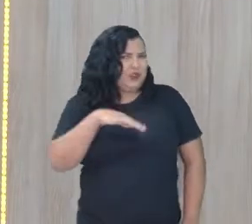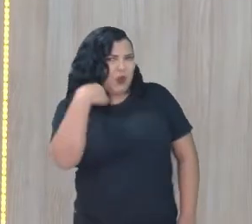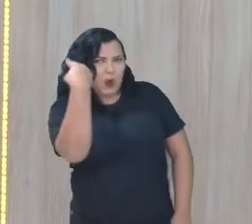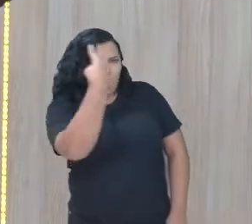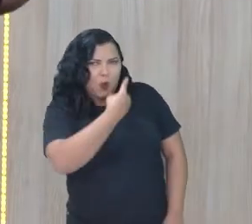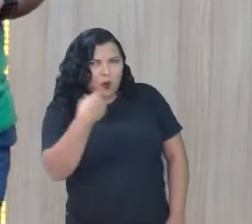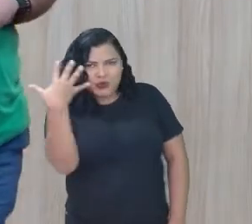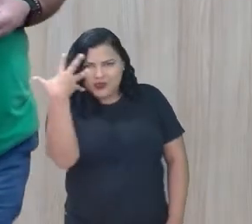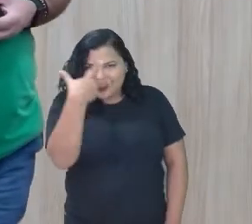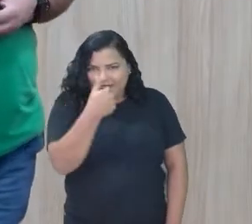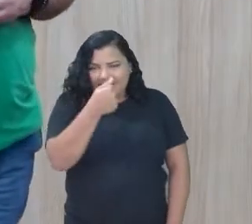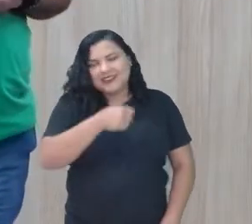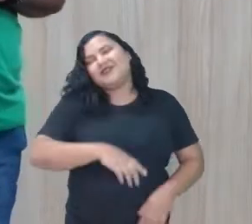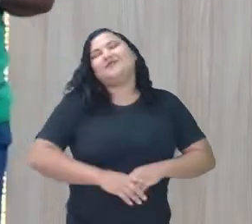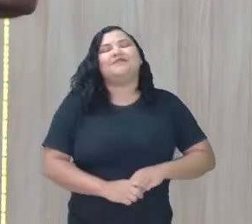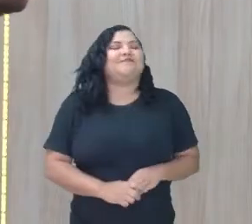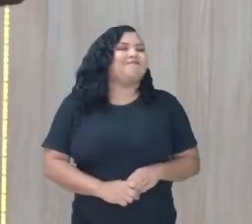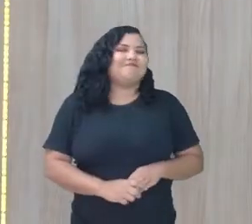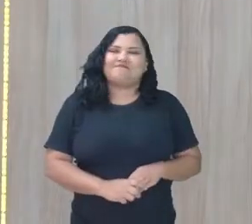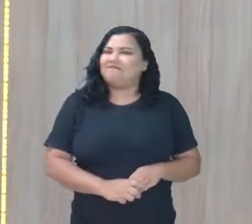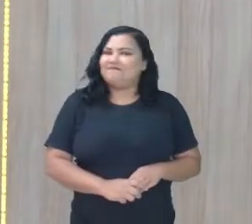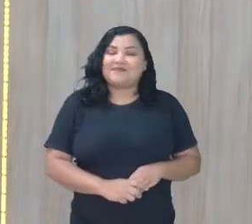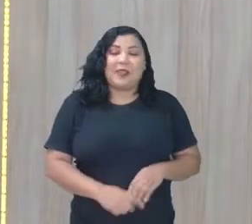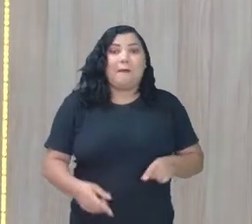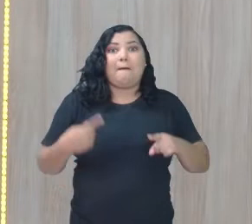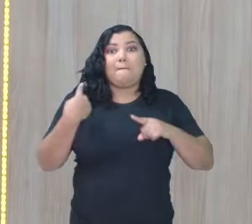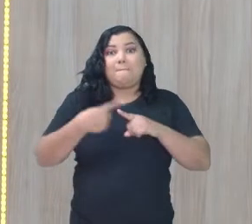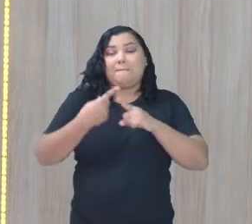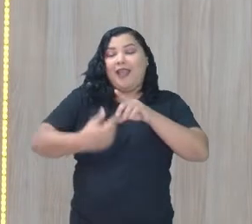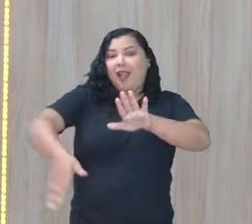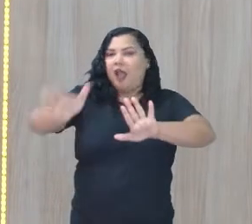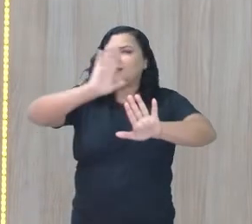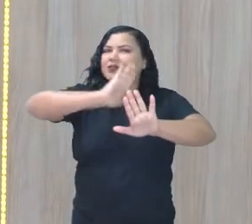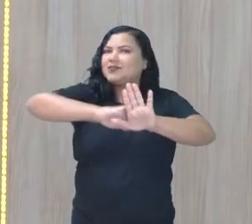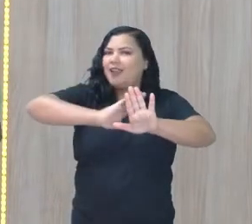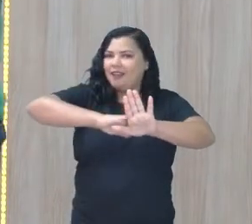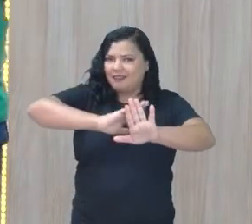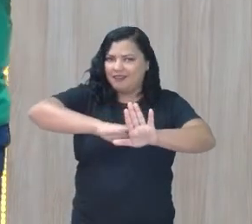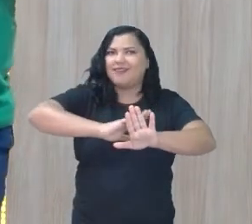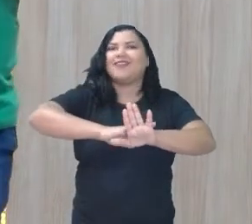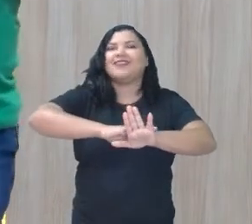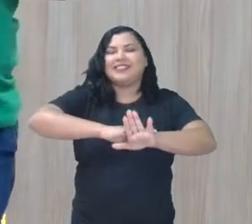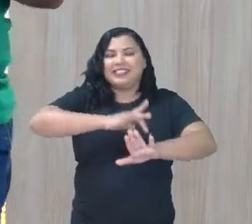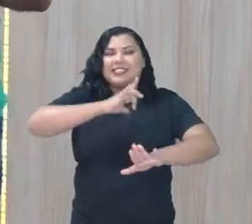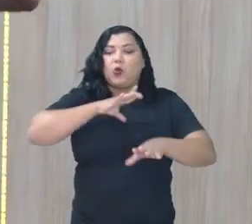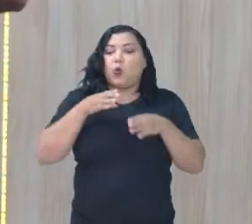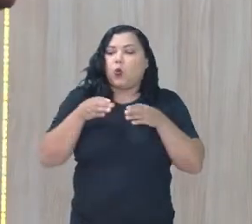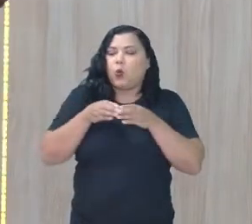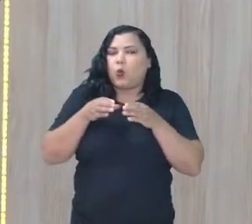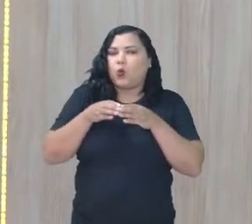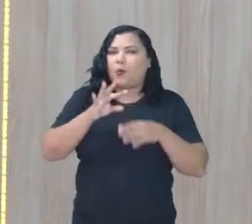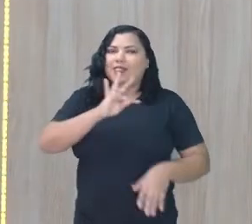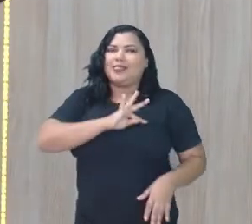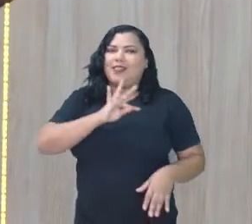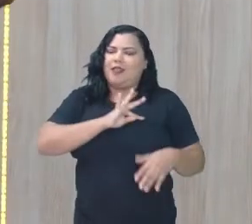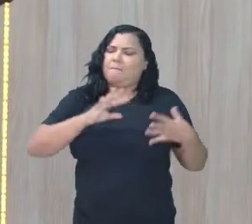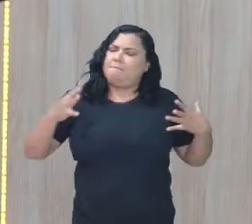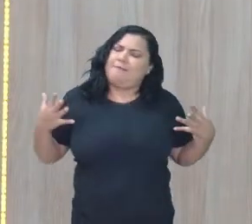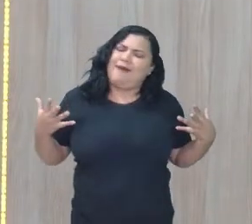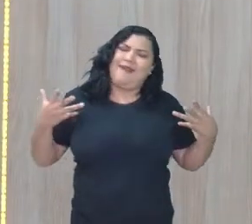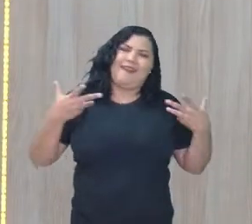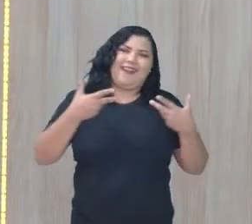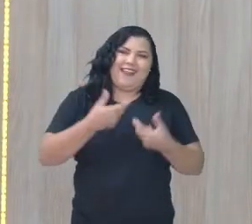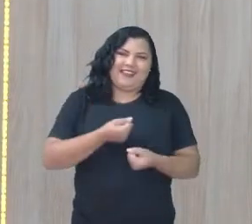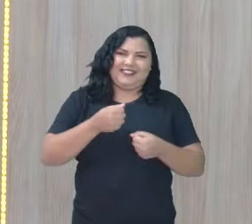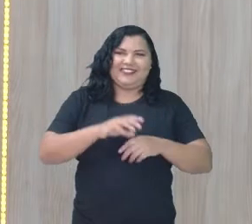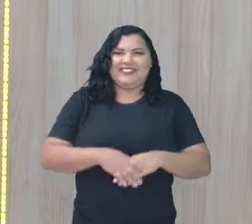que estão aqui à frente, na câmera, porque no estúdio existe uma equipe maravilhosa